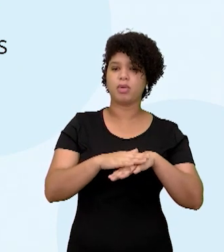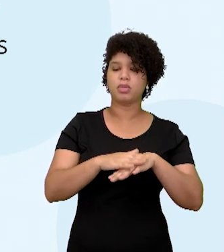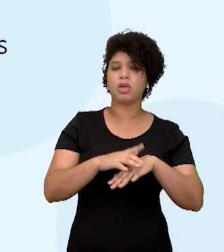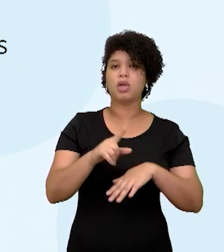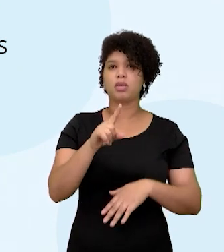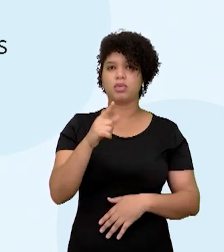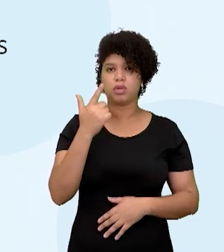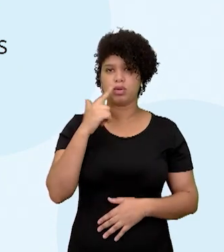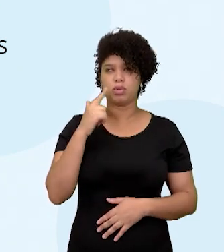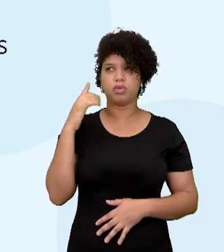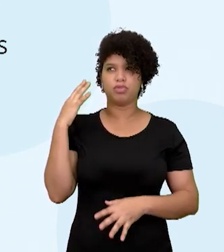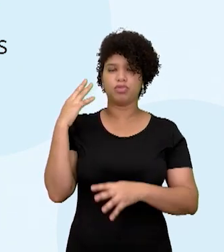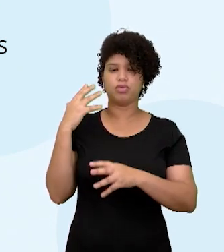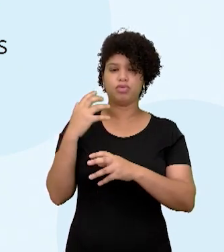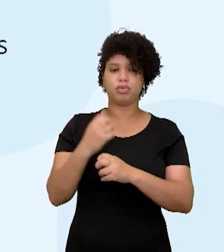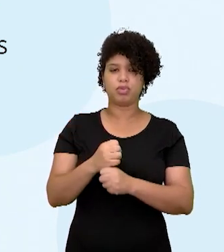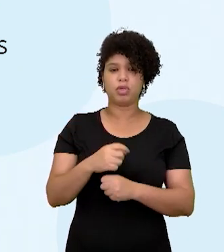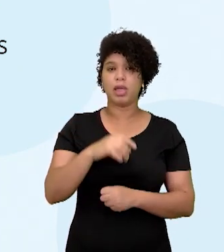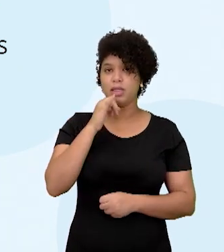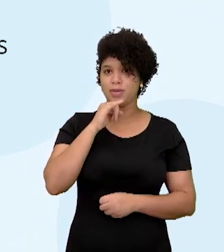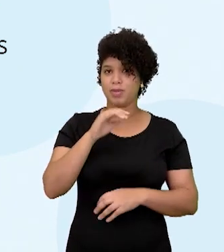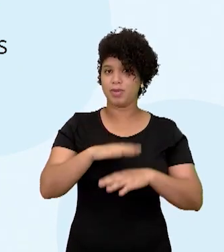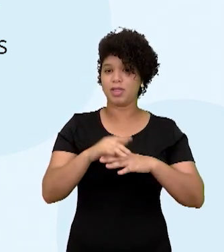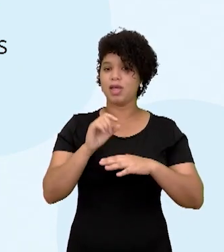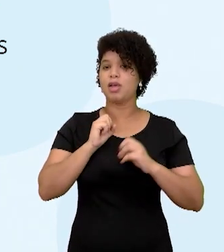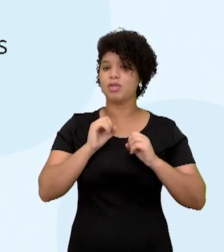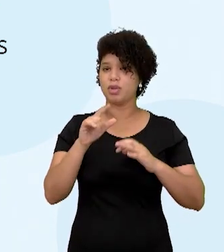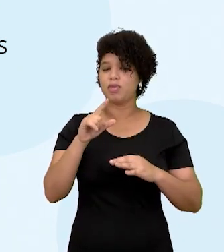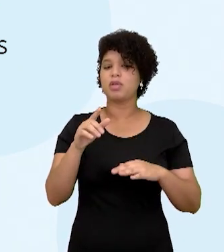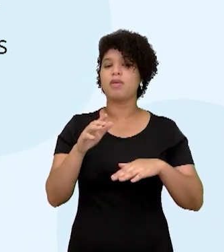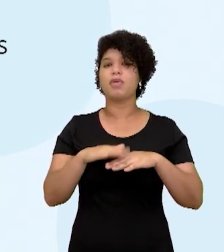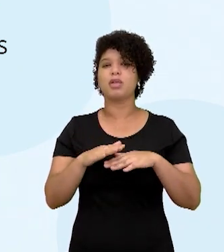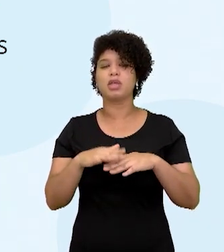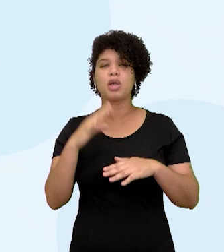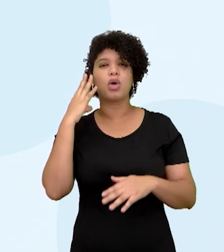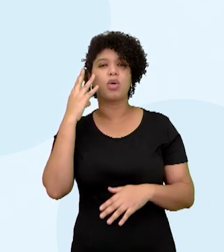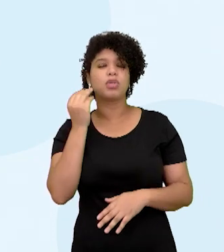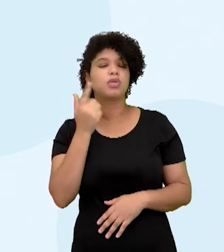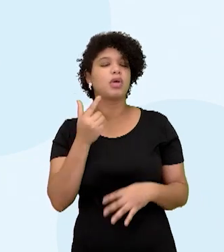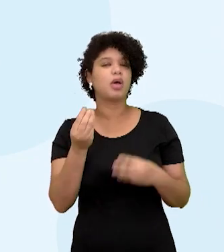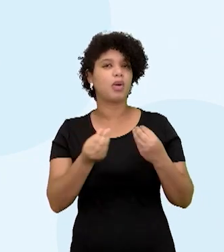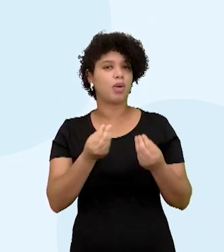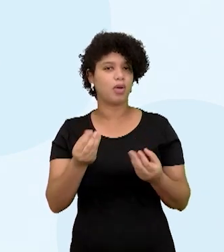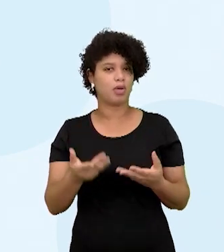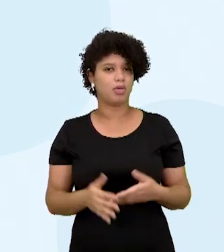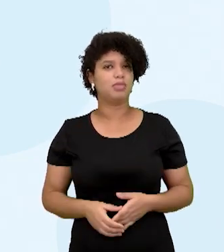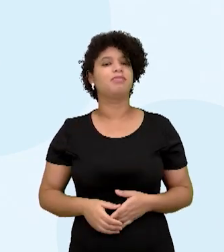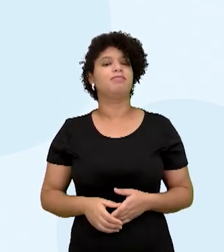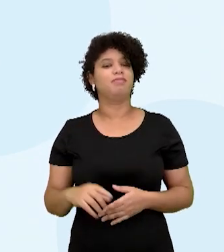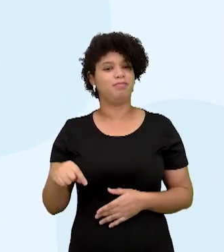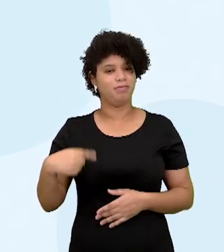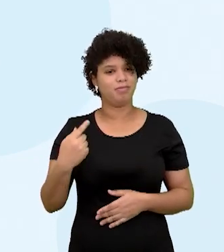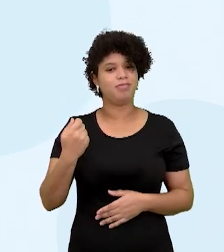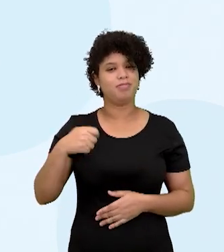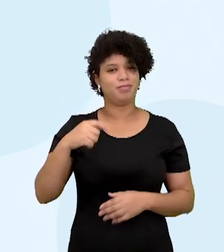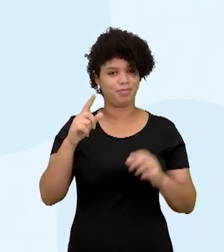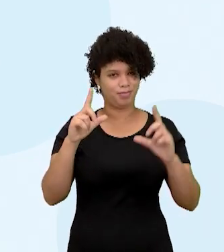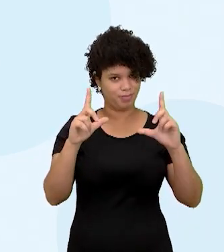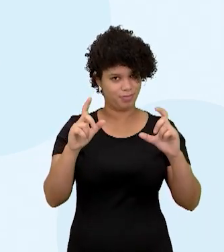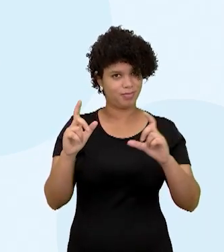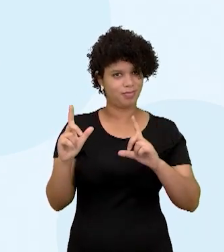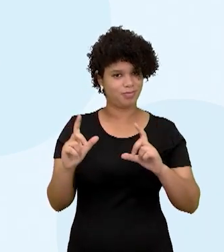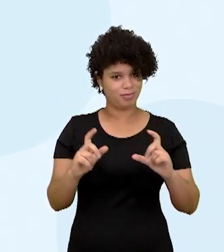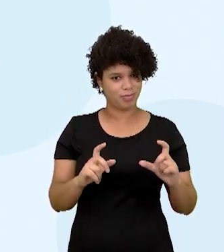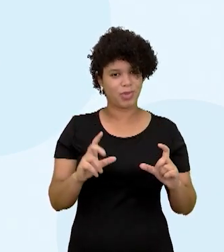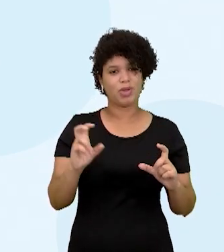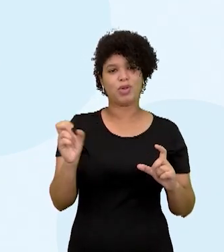bagagem que você adquiriu. Dê exemplos das ações em que você exercitou essas competências. Porque a gente precisa do registro. E aí, como